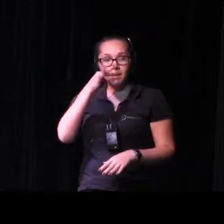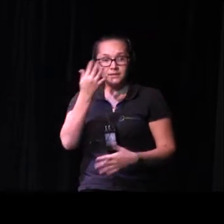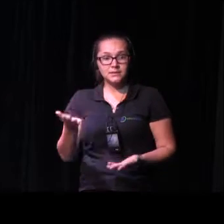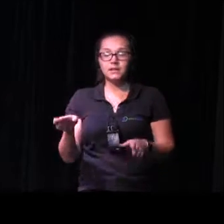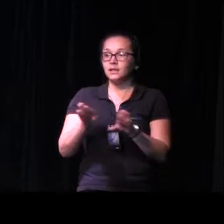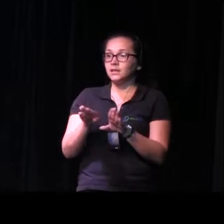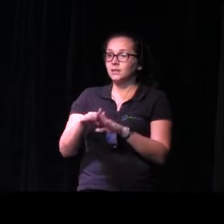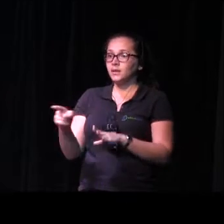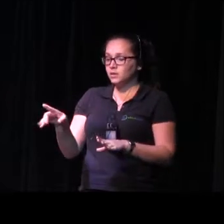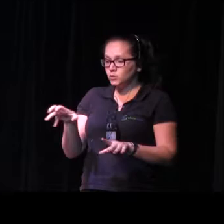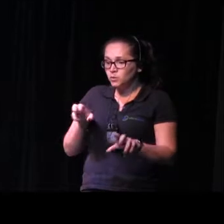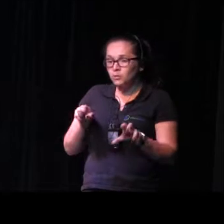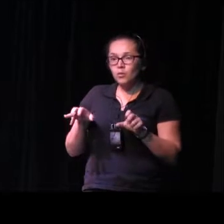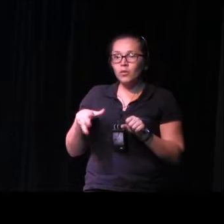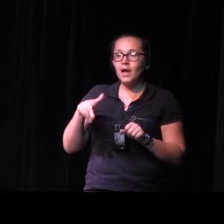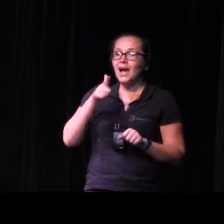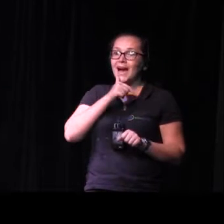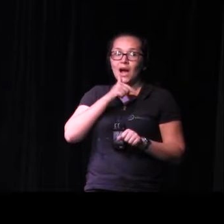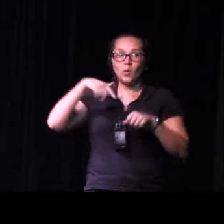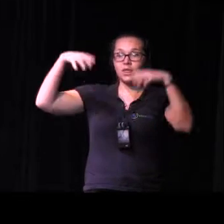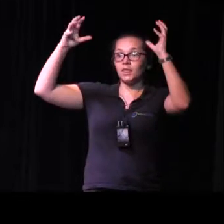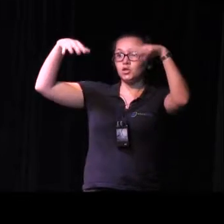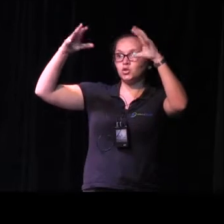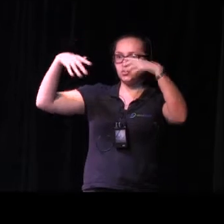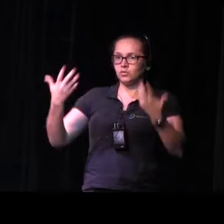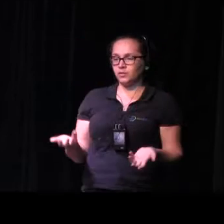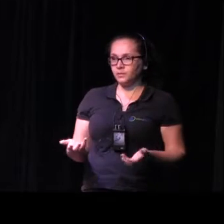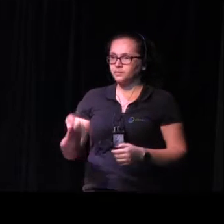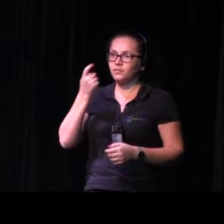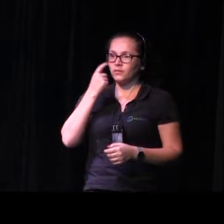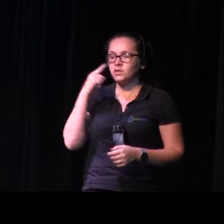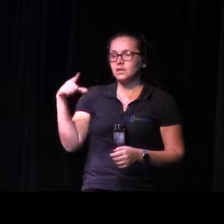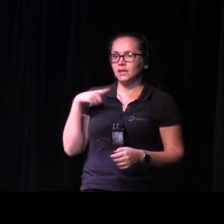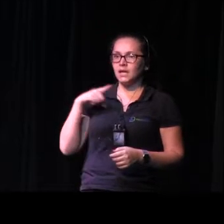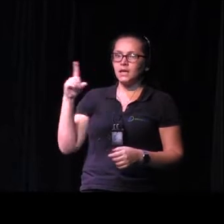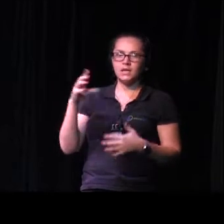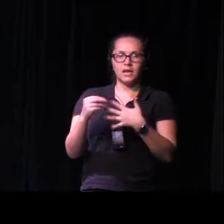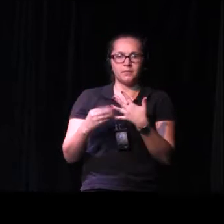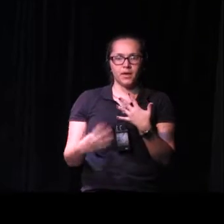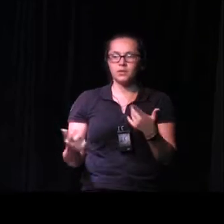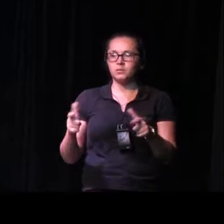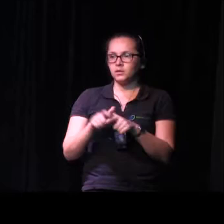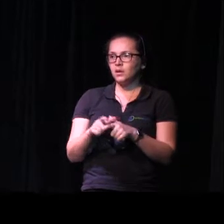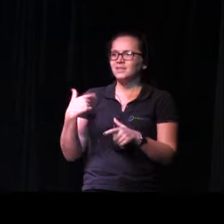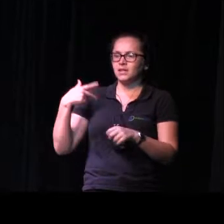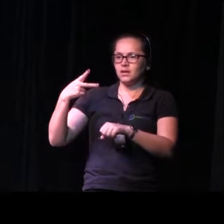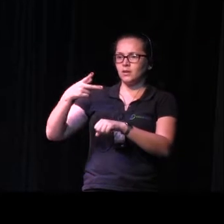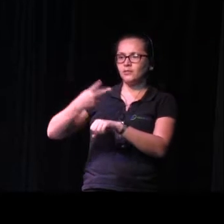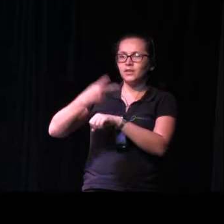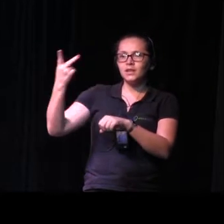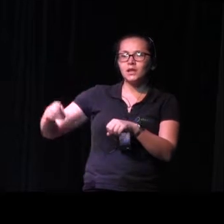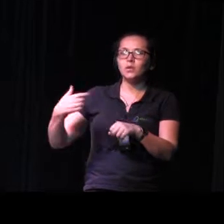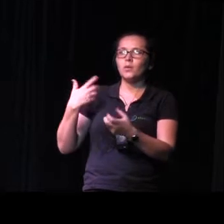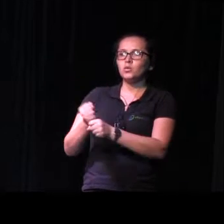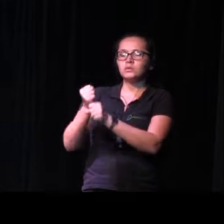e também armazenasse a água da chuva. E vejam, aqui eu tenho elementos menores,